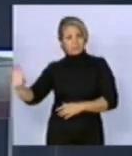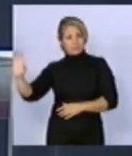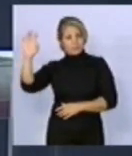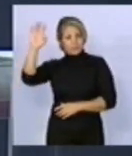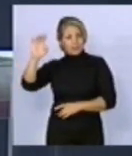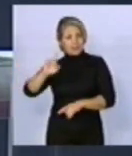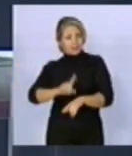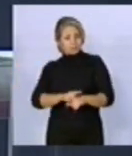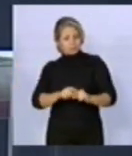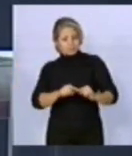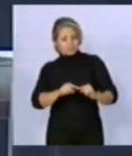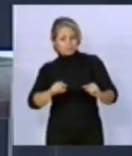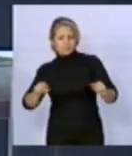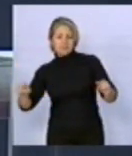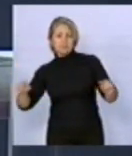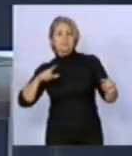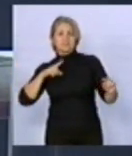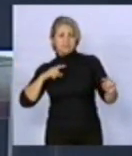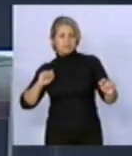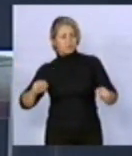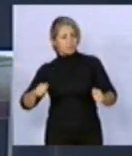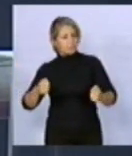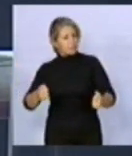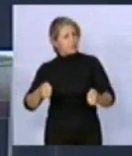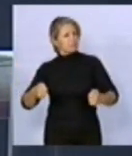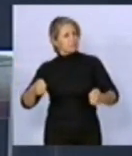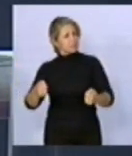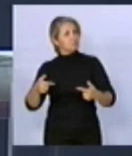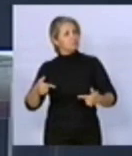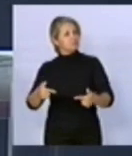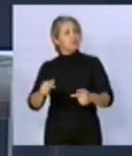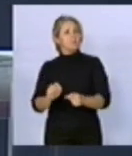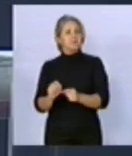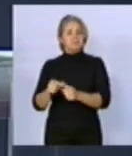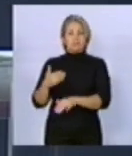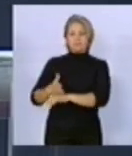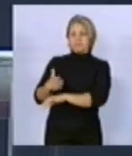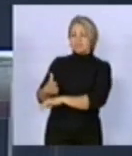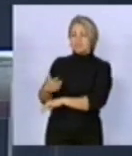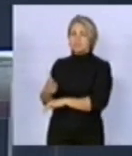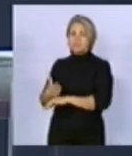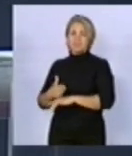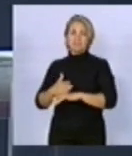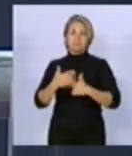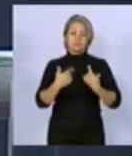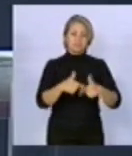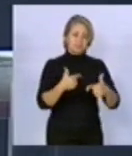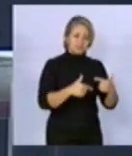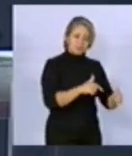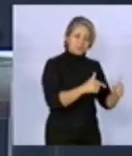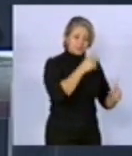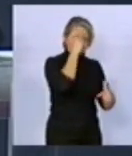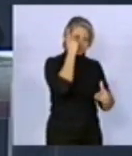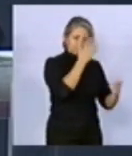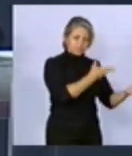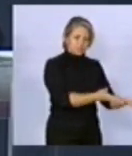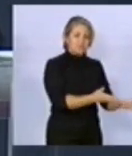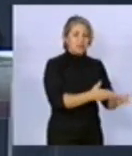assume hoje se empenhou muito que já foi falado por outros e fazer o treinamento da mão de obra para que ela passe